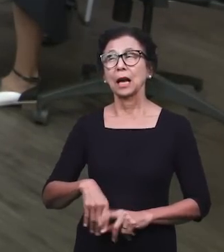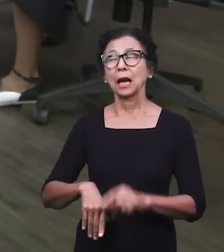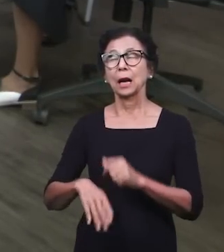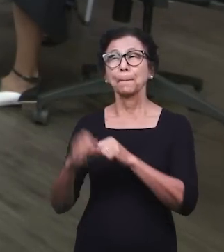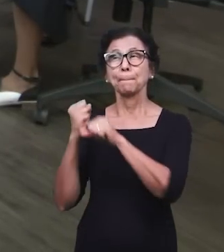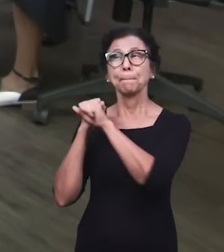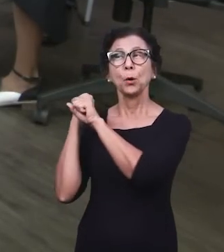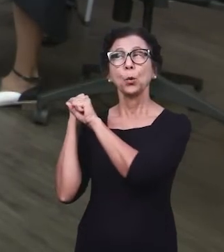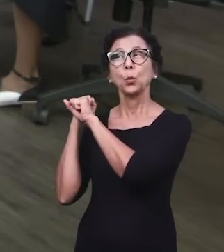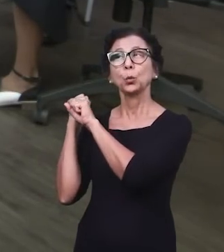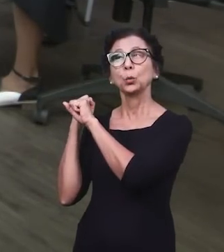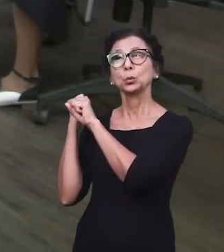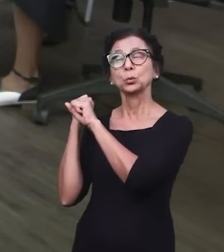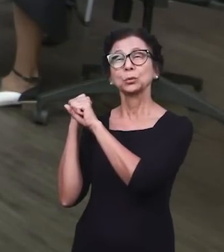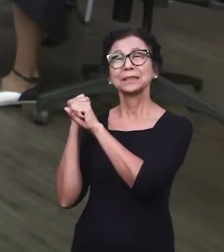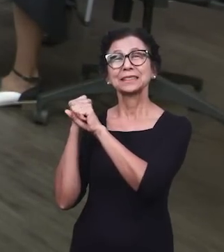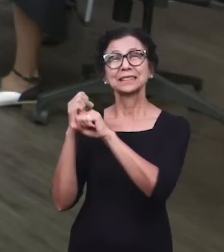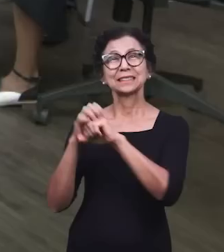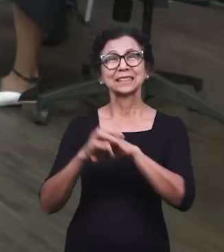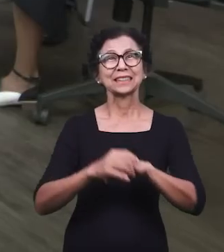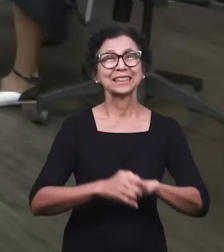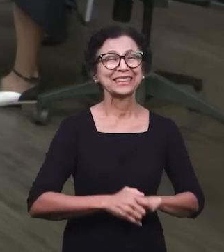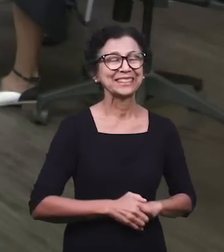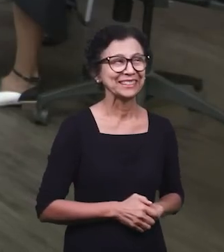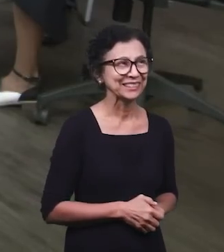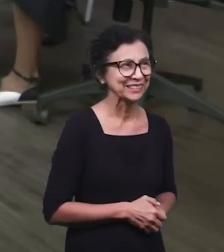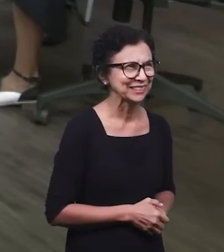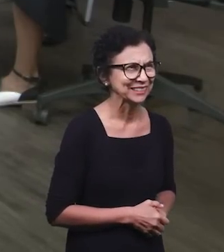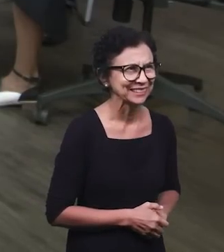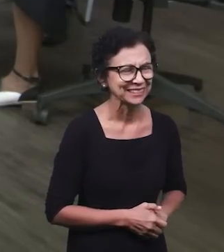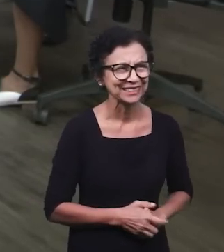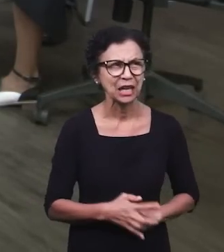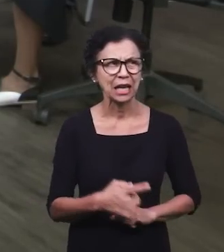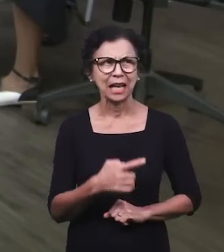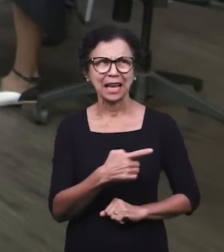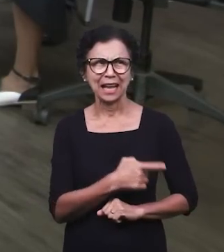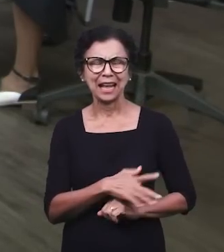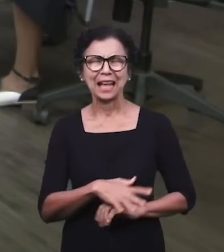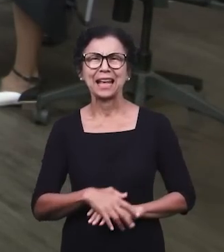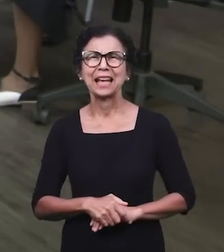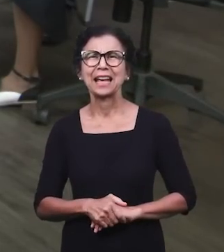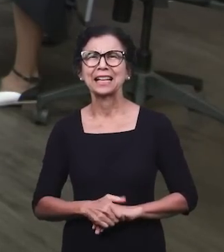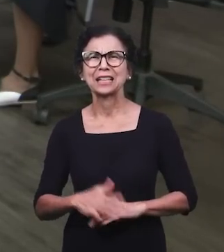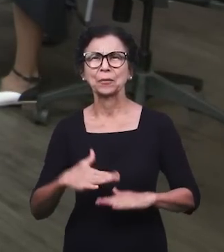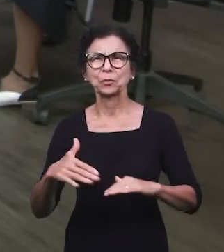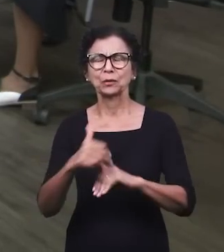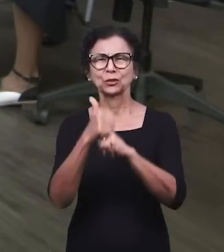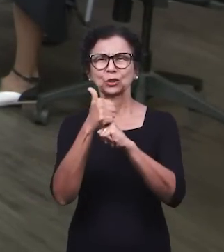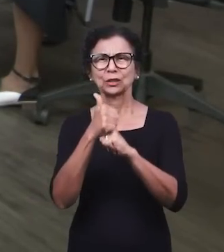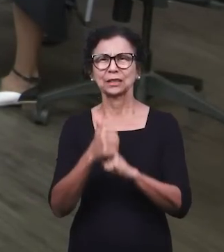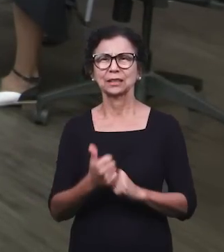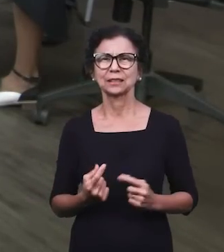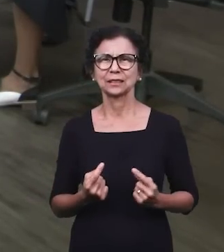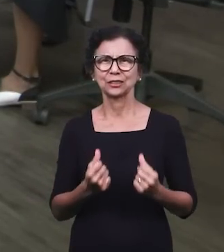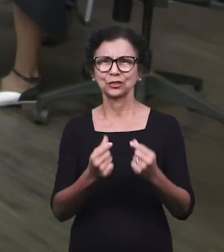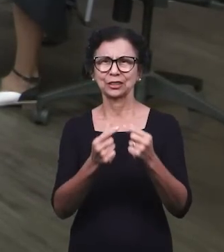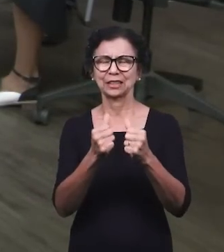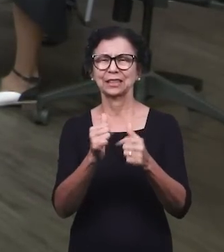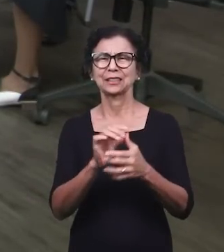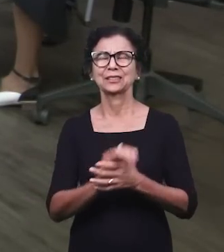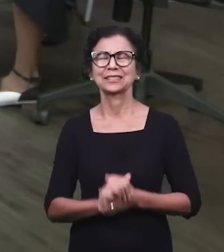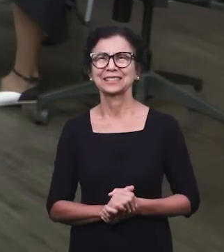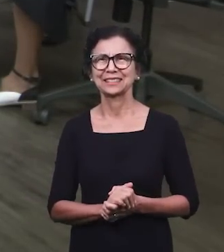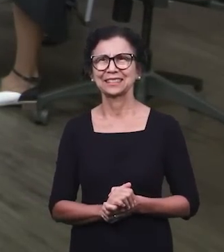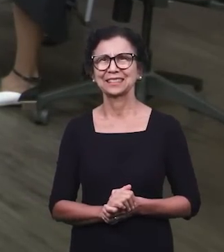fico imaginando há quantos eu sou comunicador. Entendeu? É difícil, né? Um jovem desse, falando de muitos anos, a gente Comecei fica na